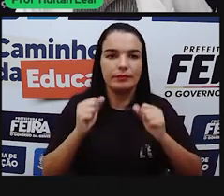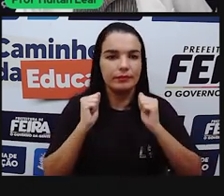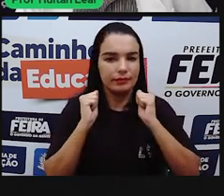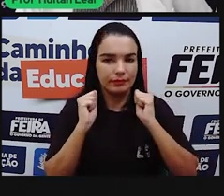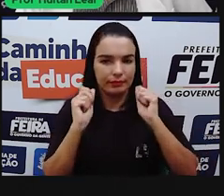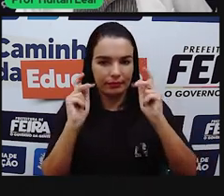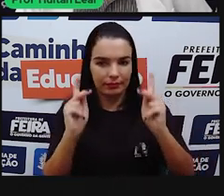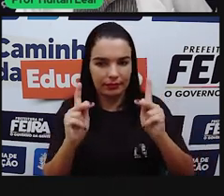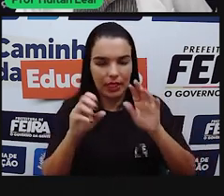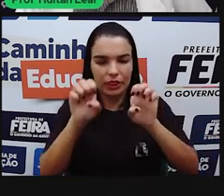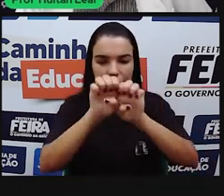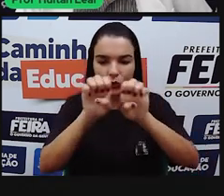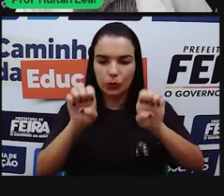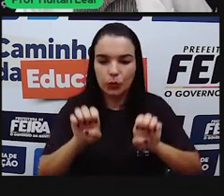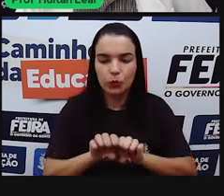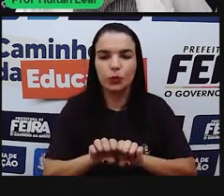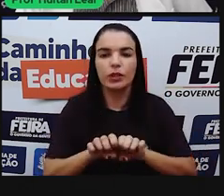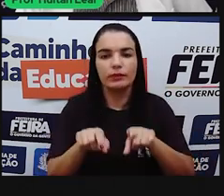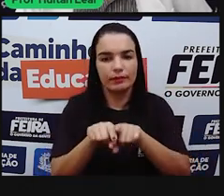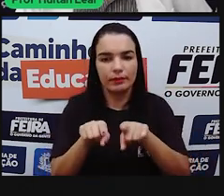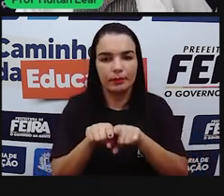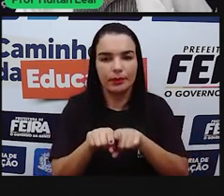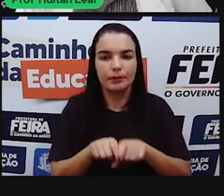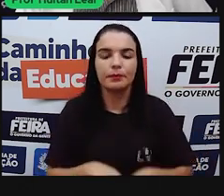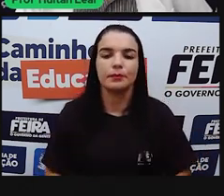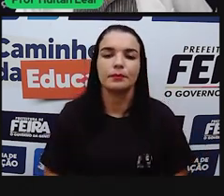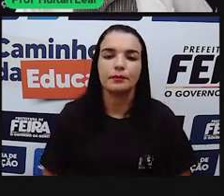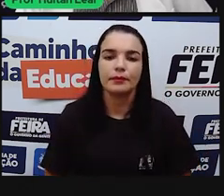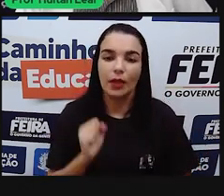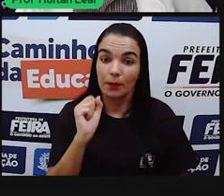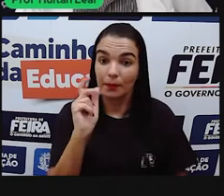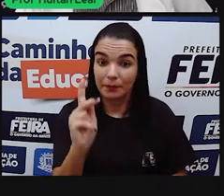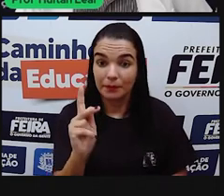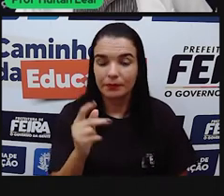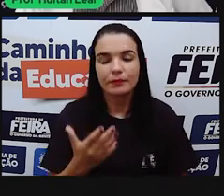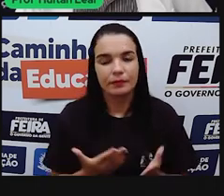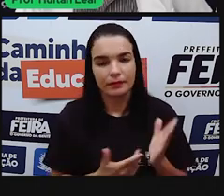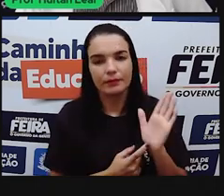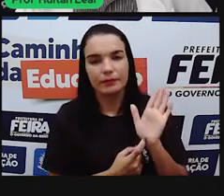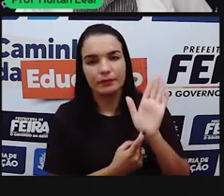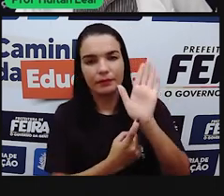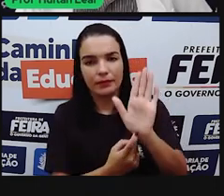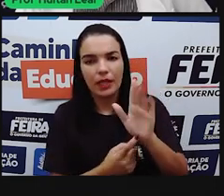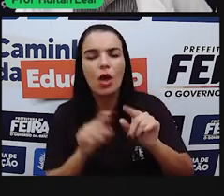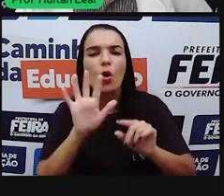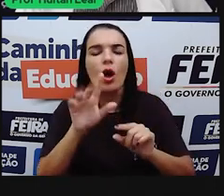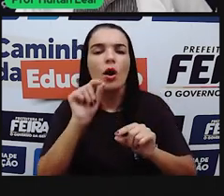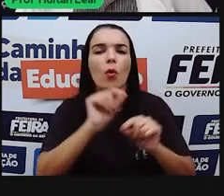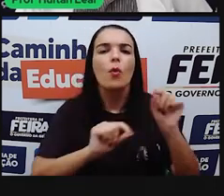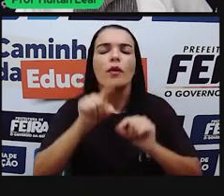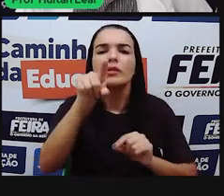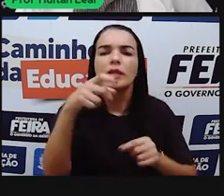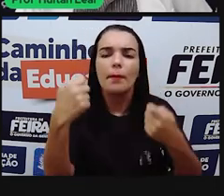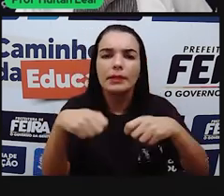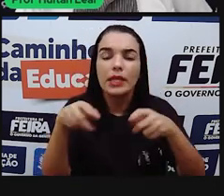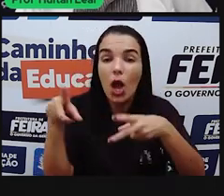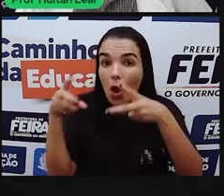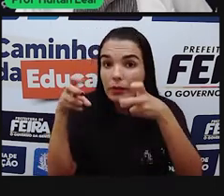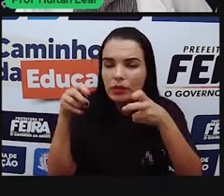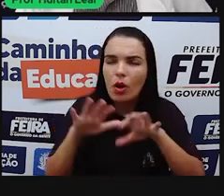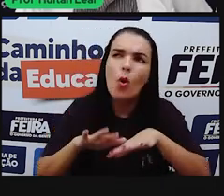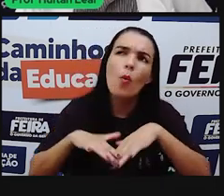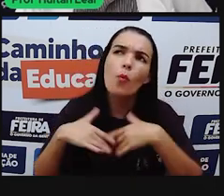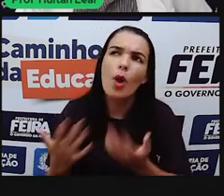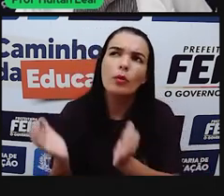as estruturas da canção, ok? Vejamos, o que é que eu quero que vocês observem? Qual é o